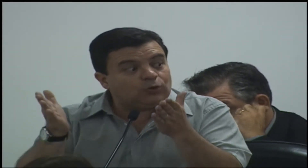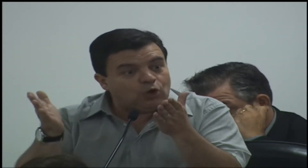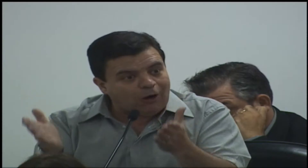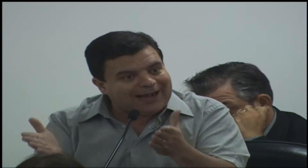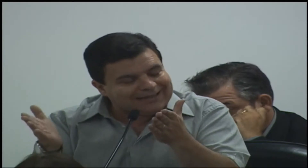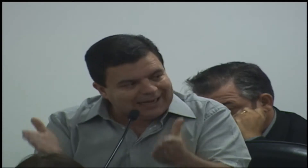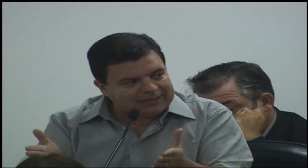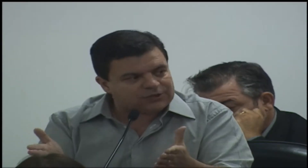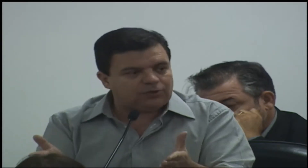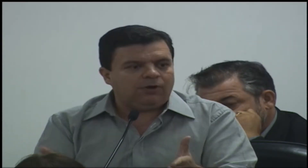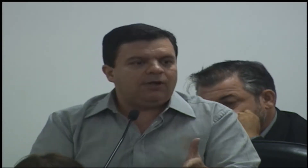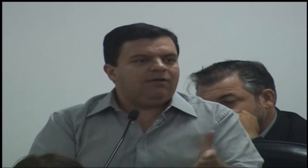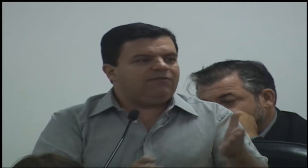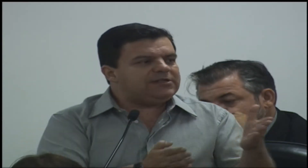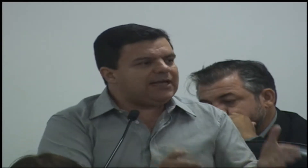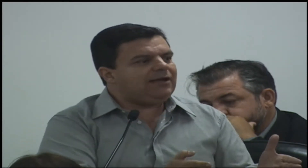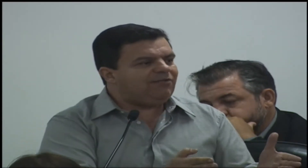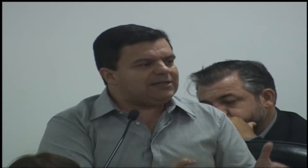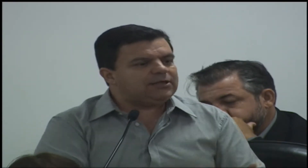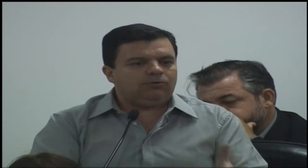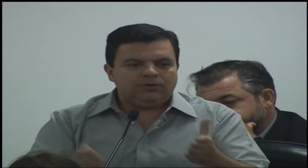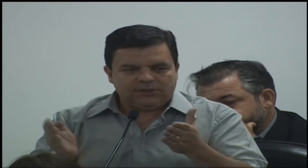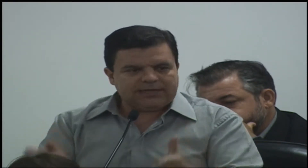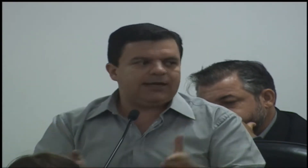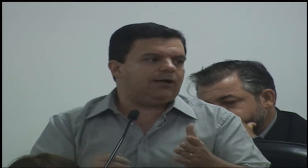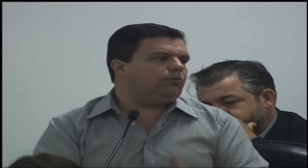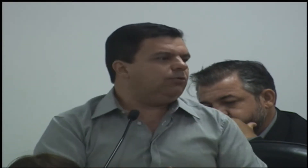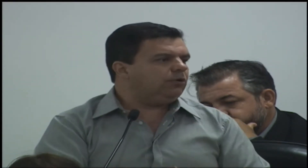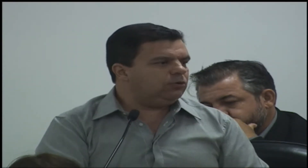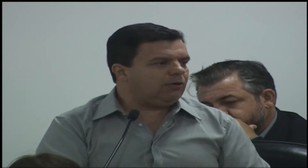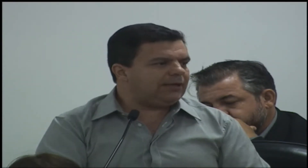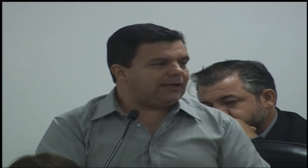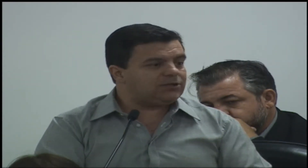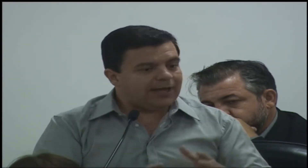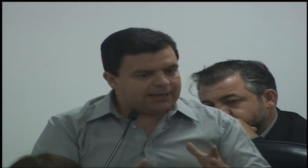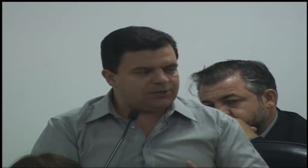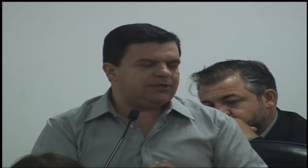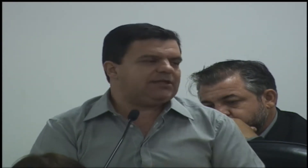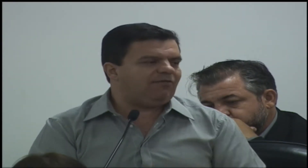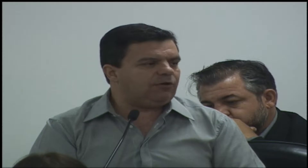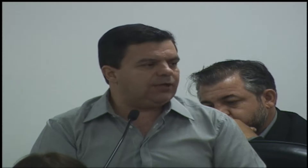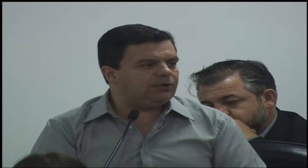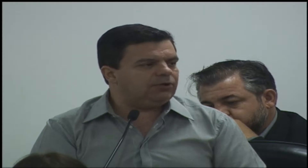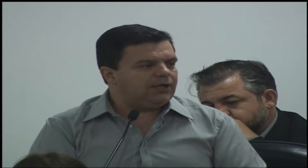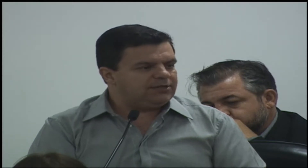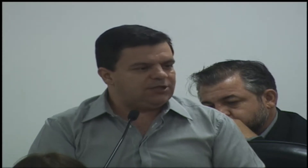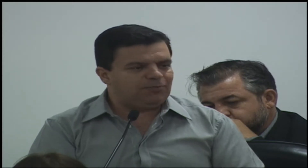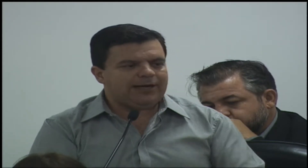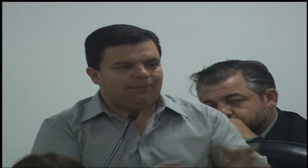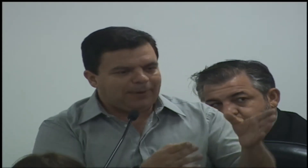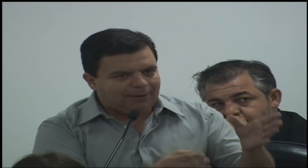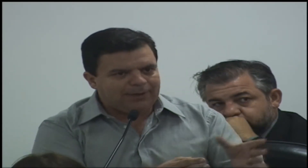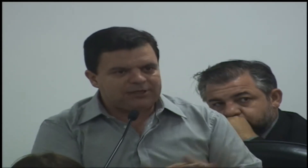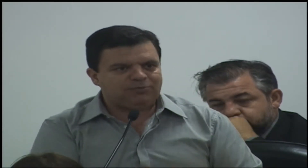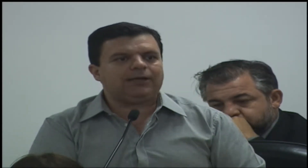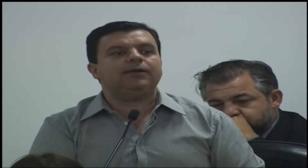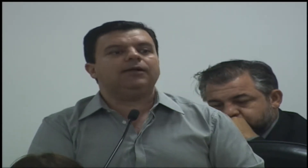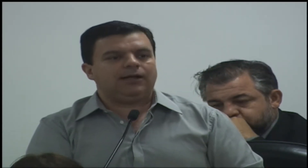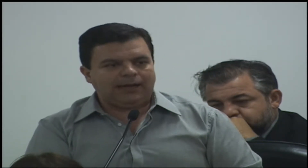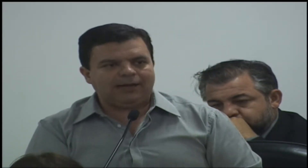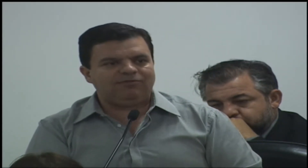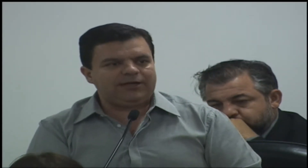atender o cadastro e atender os movimentos. Agora, eu acho que está faltando isso. Clareza nas explicações.